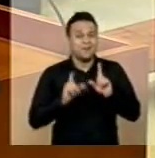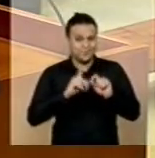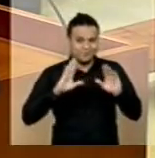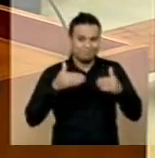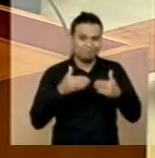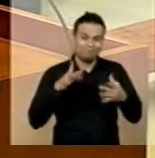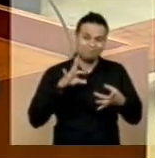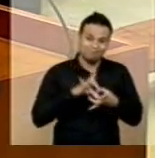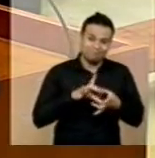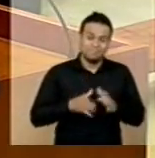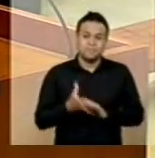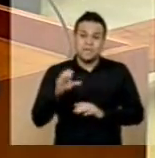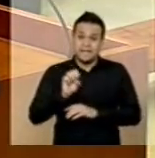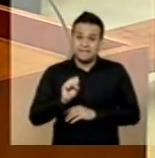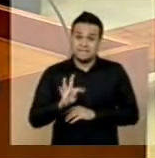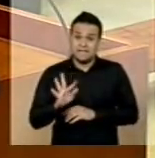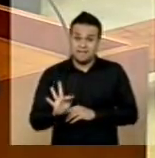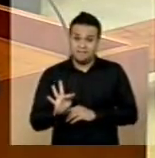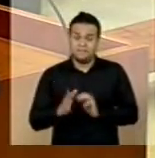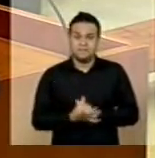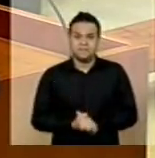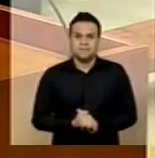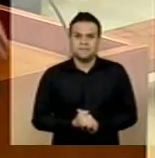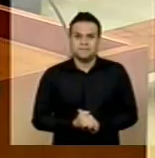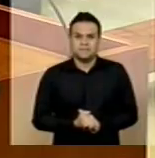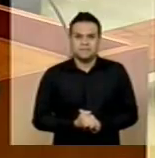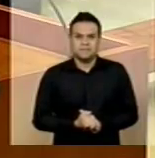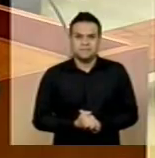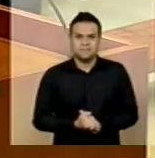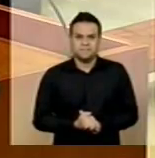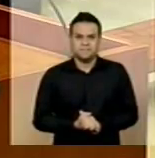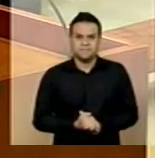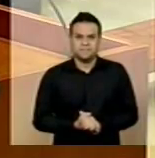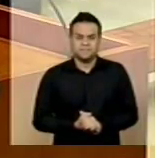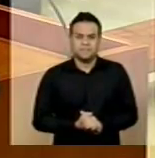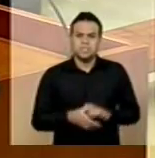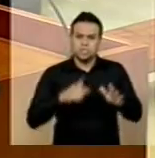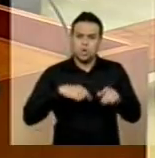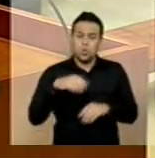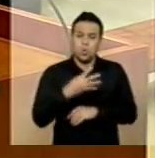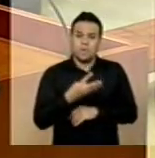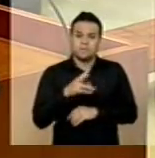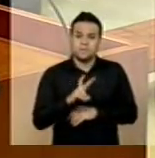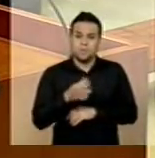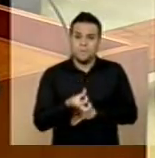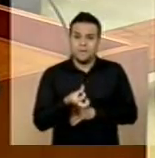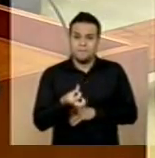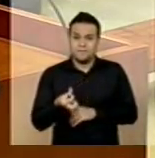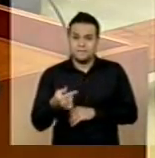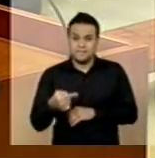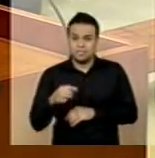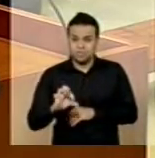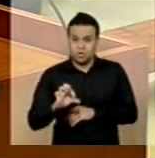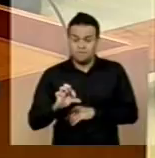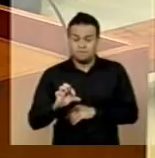qual o Supremo decidiu, interpretou no 456-679, e a Assembleia